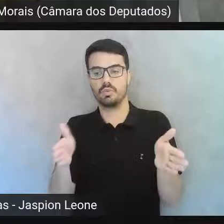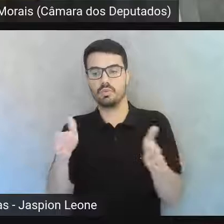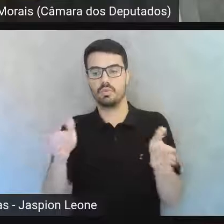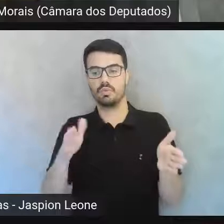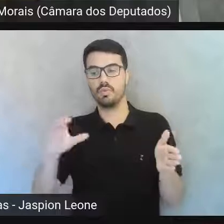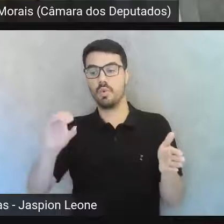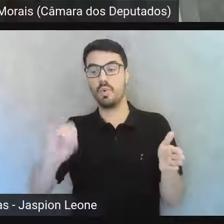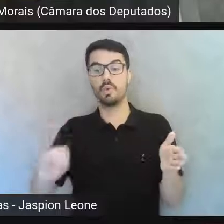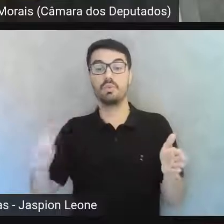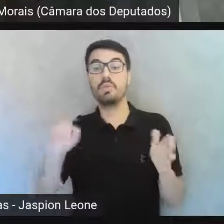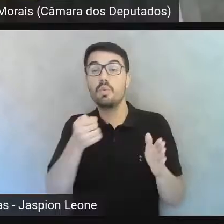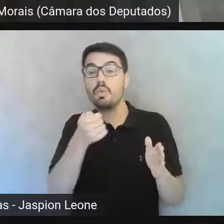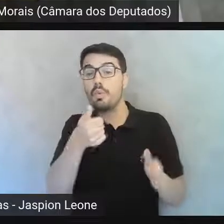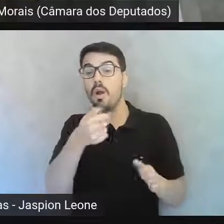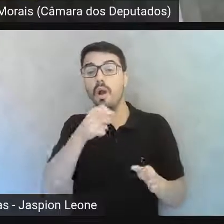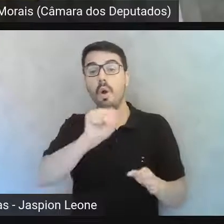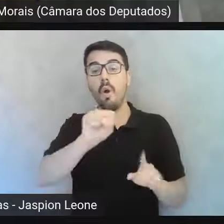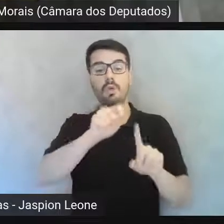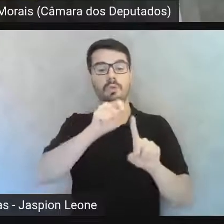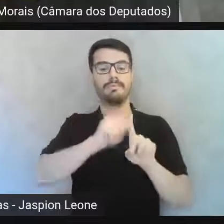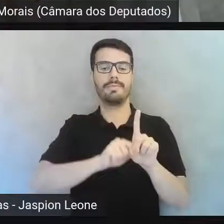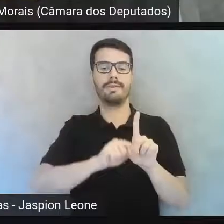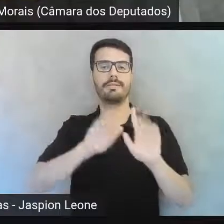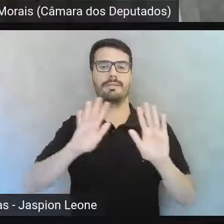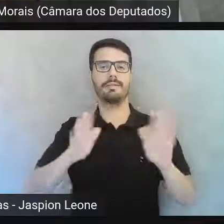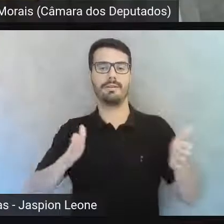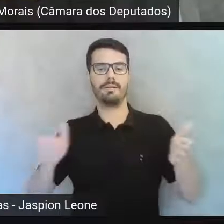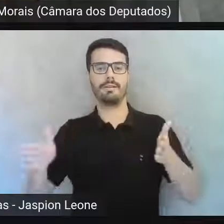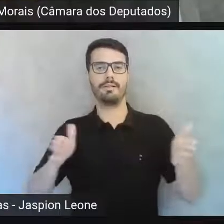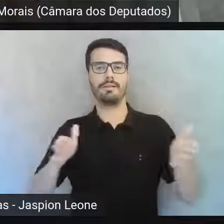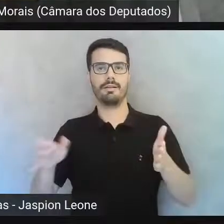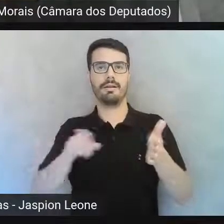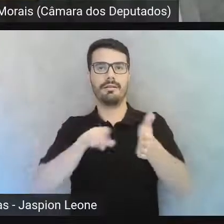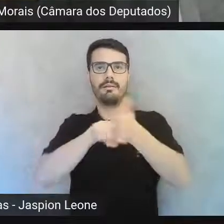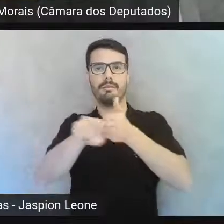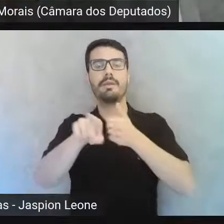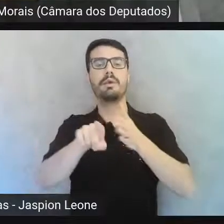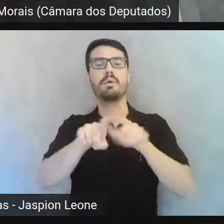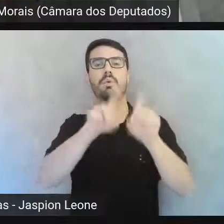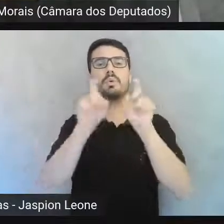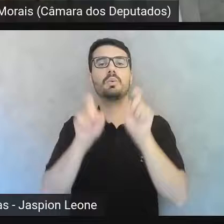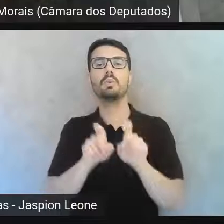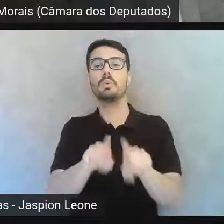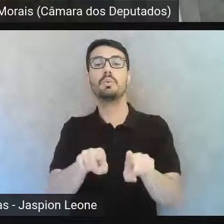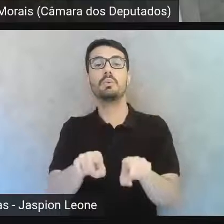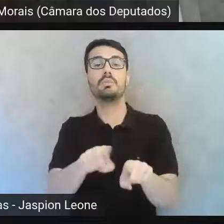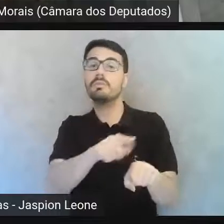8 meses nesse cenário e a pergunta ainda não tem resposta.